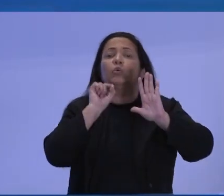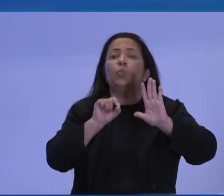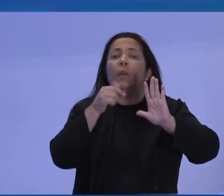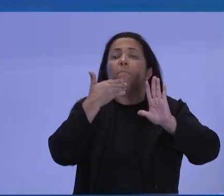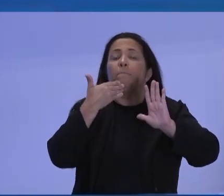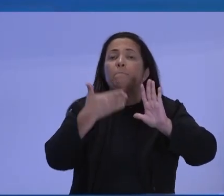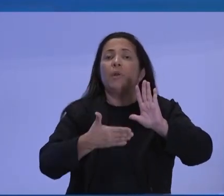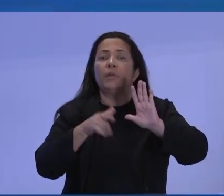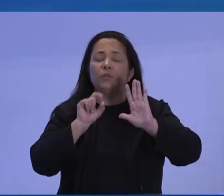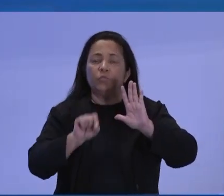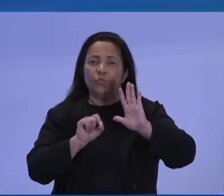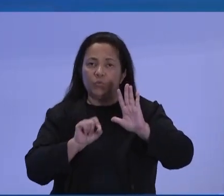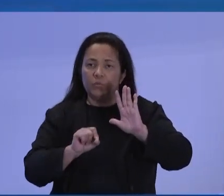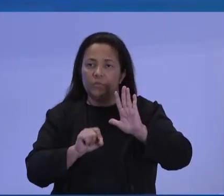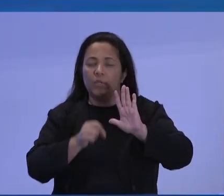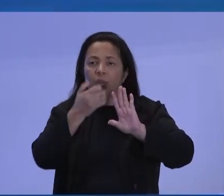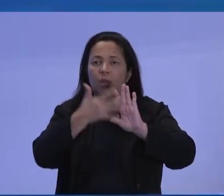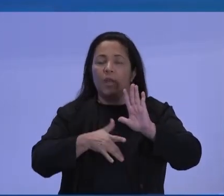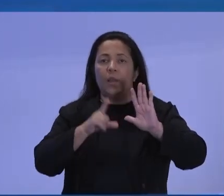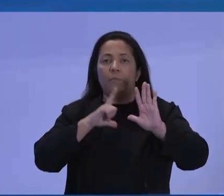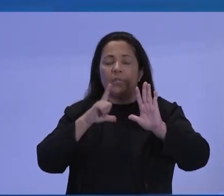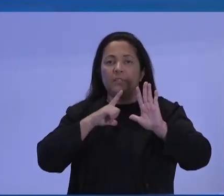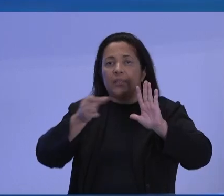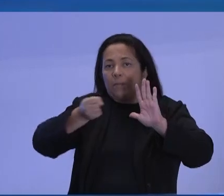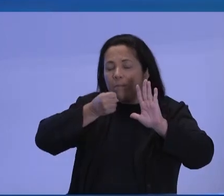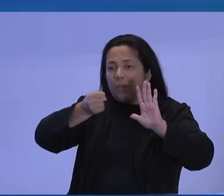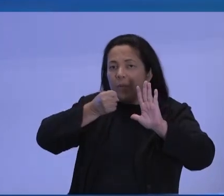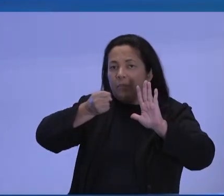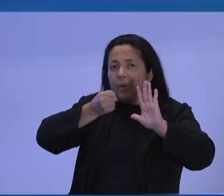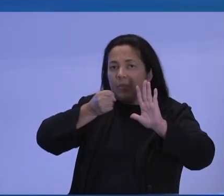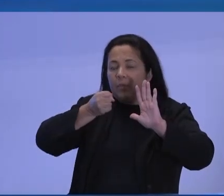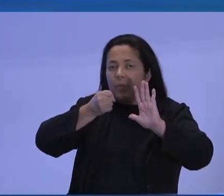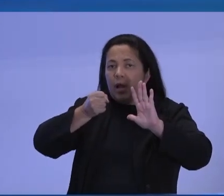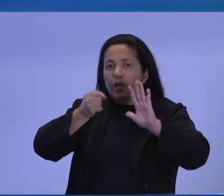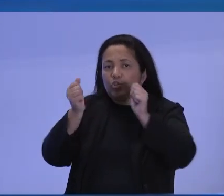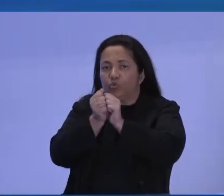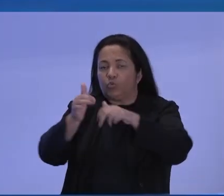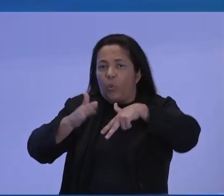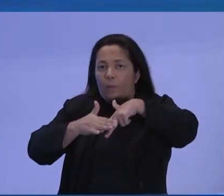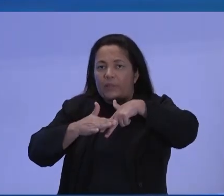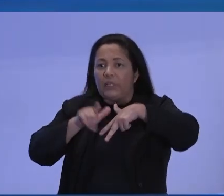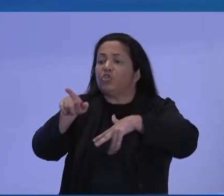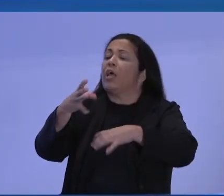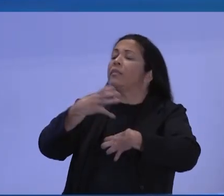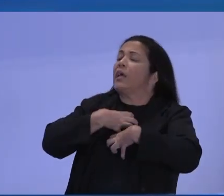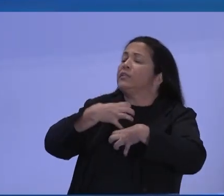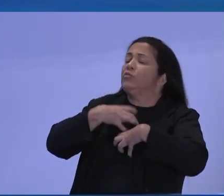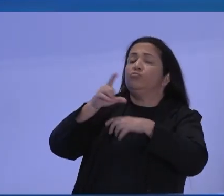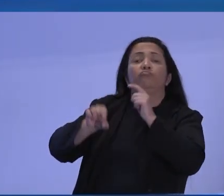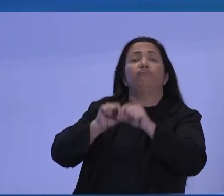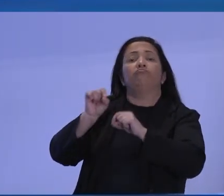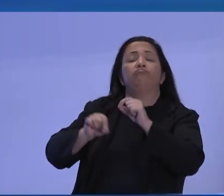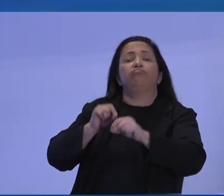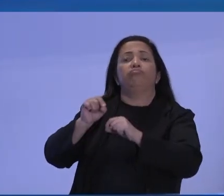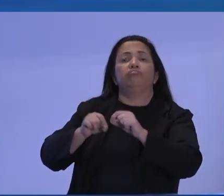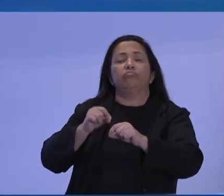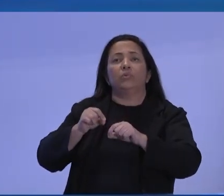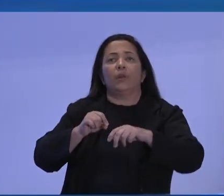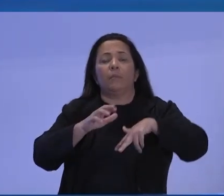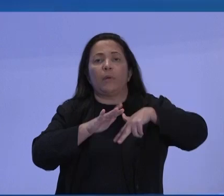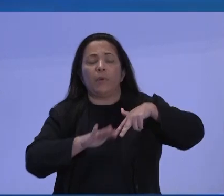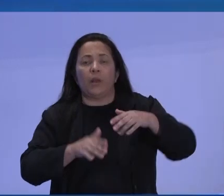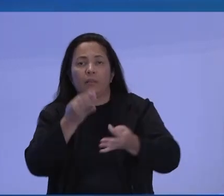é necessário que contenha anamnese com a classificação operacional, se esse paciente é multi ou paucibacilar, data do início do